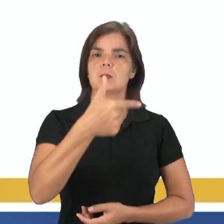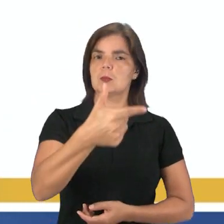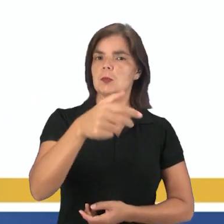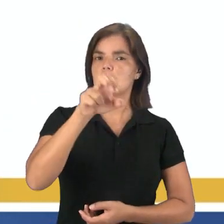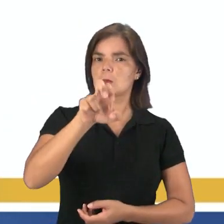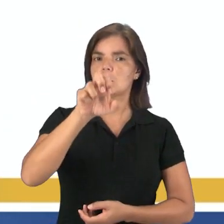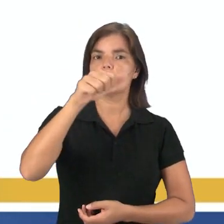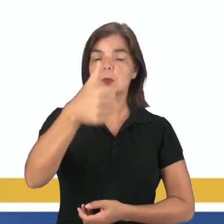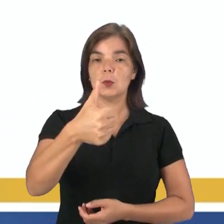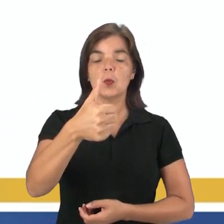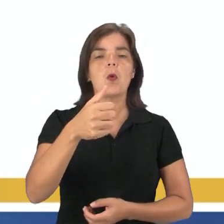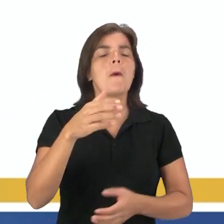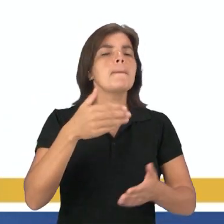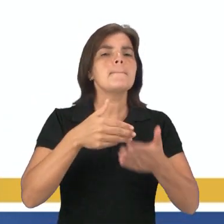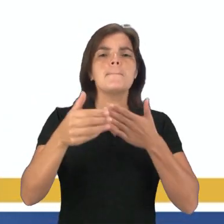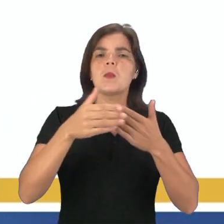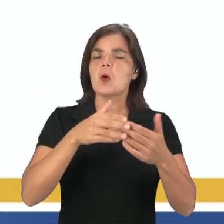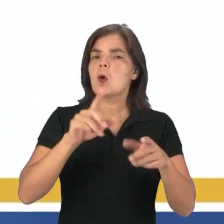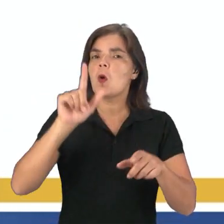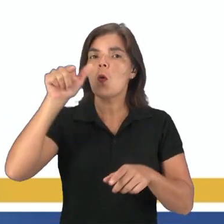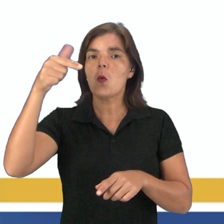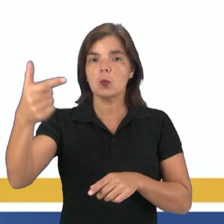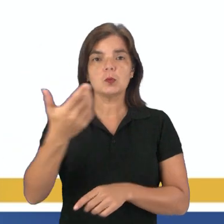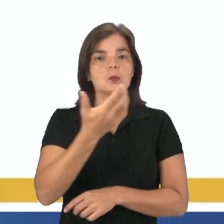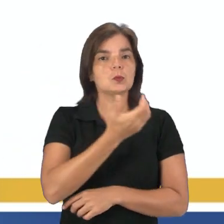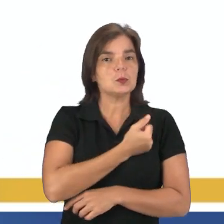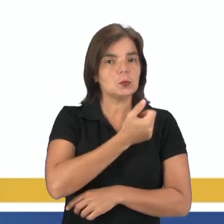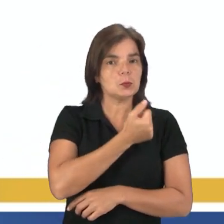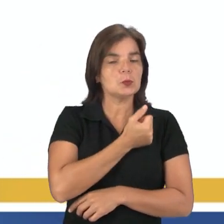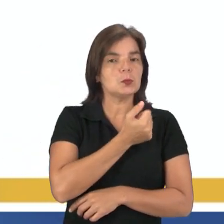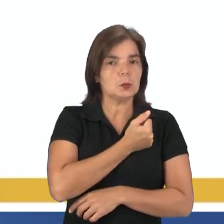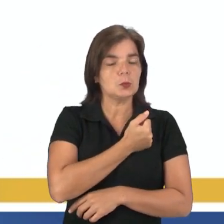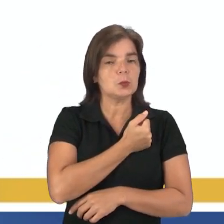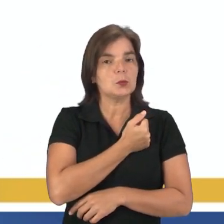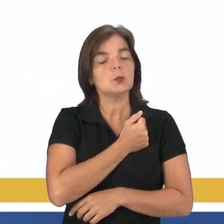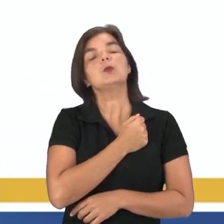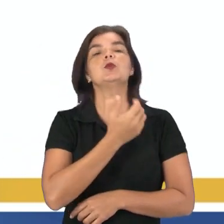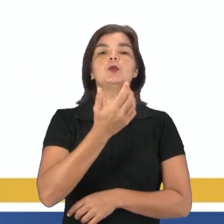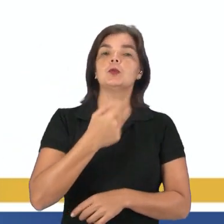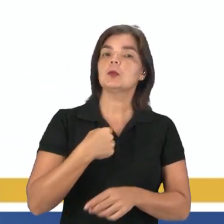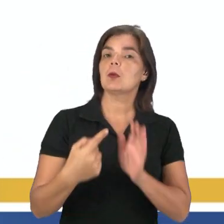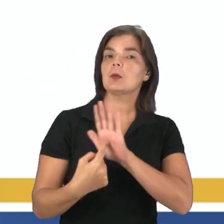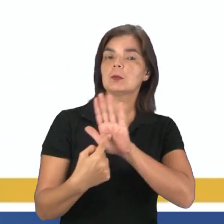7.251. Mas eu posso formar qualquer outros números a partir desses